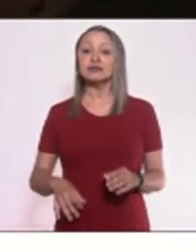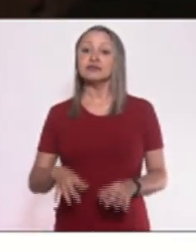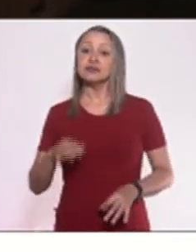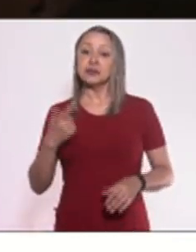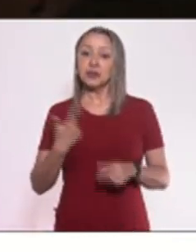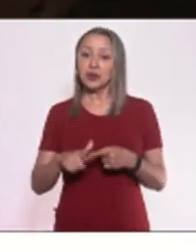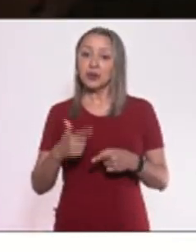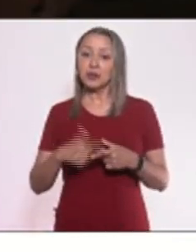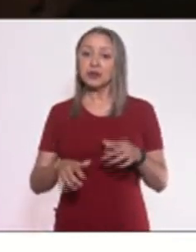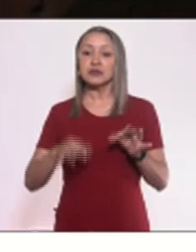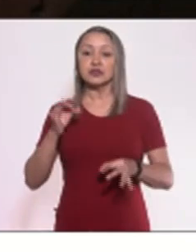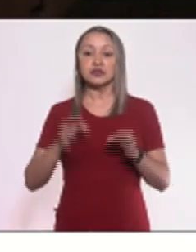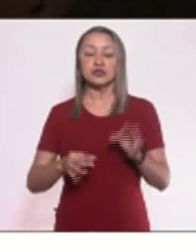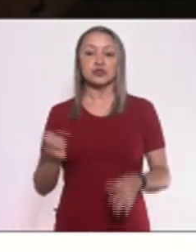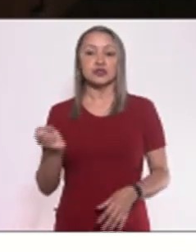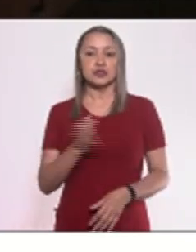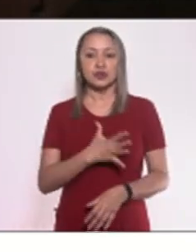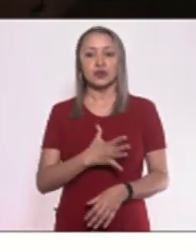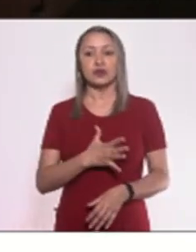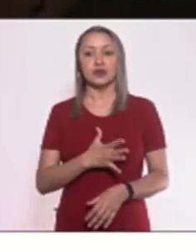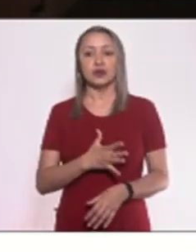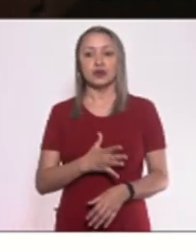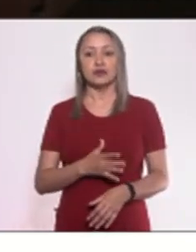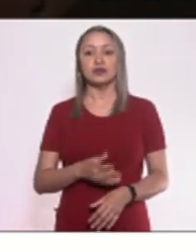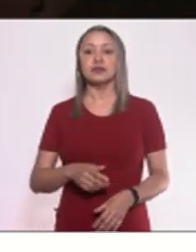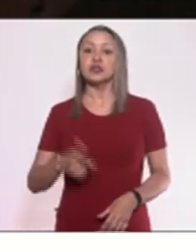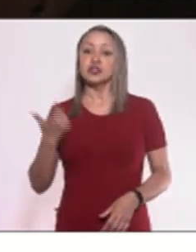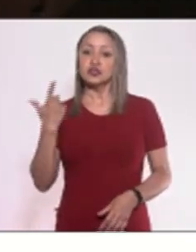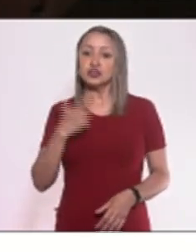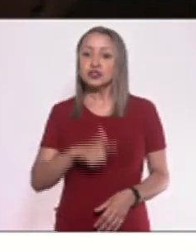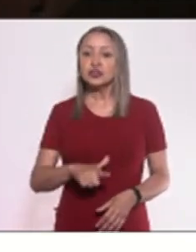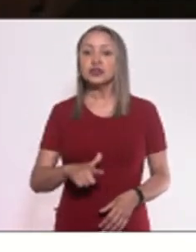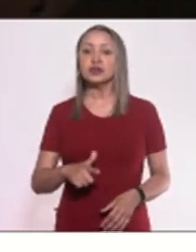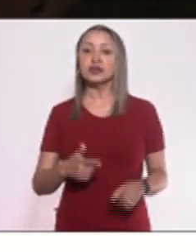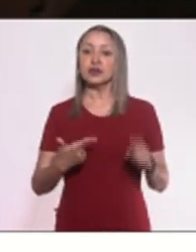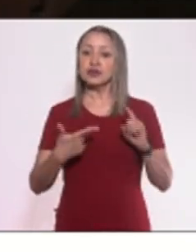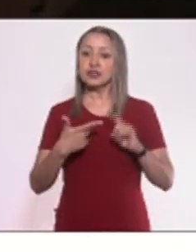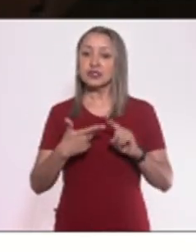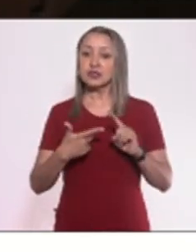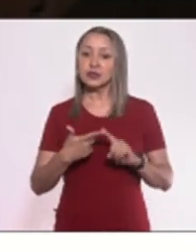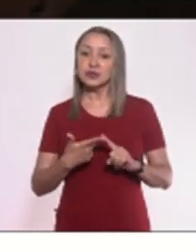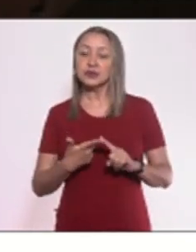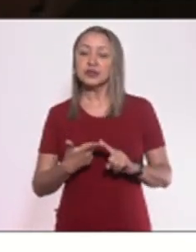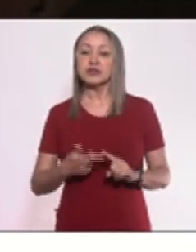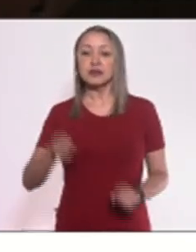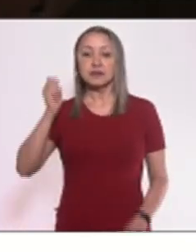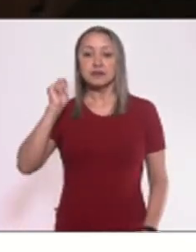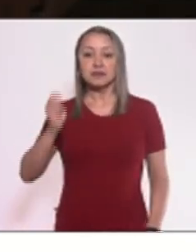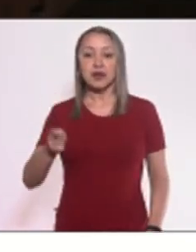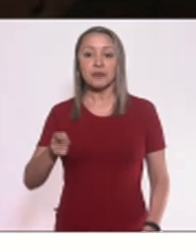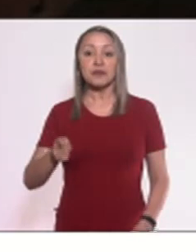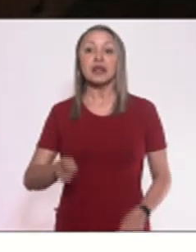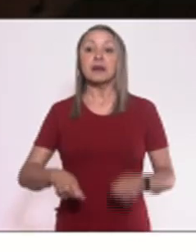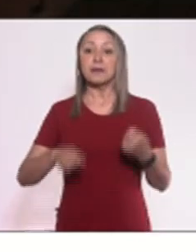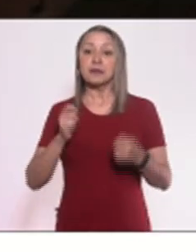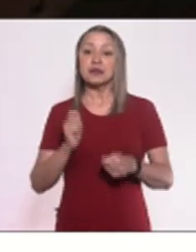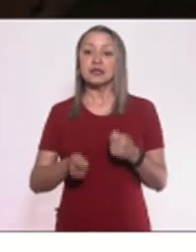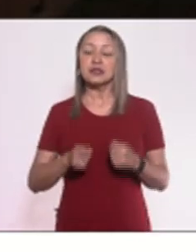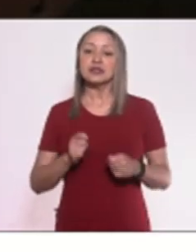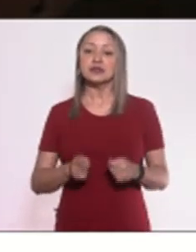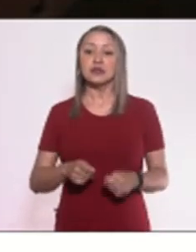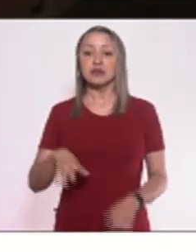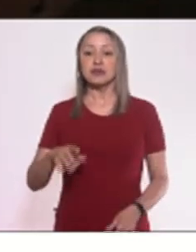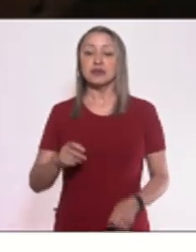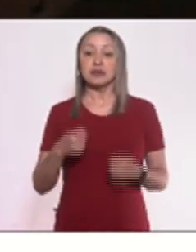legal e é condenado em segunda instância, isto é, por órgão colegiado,